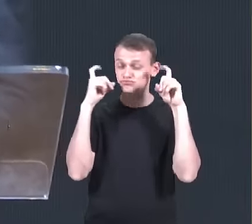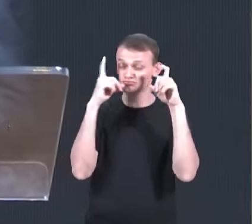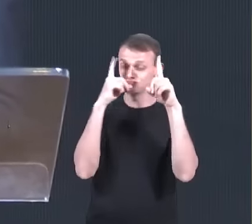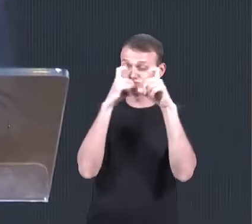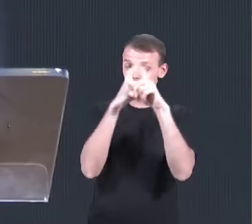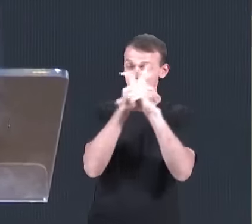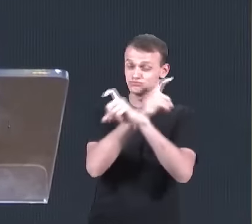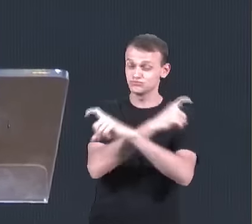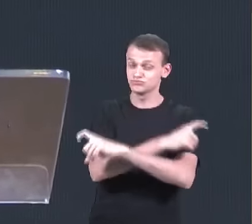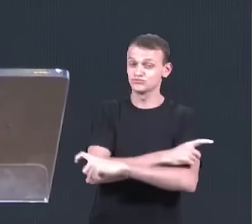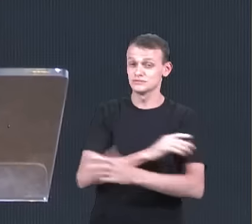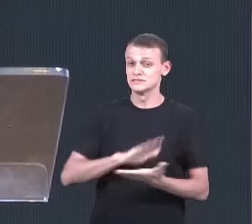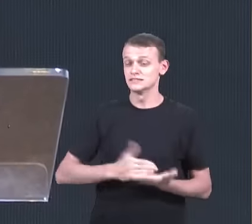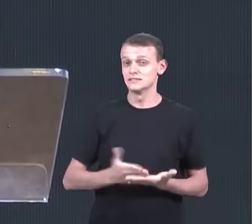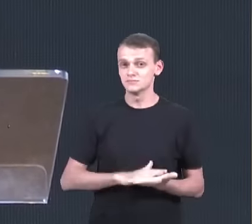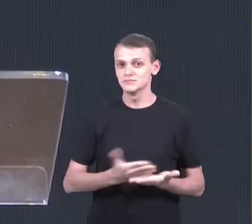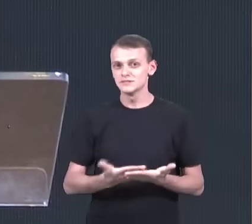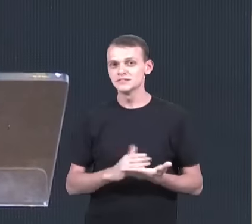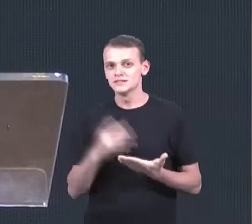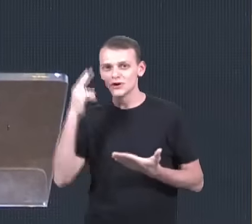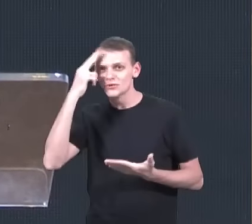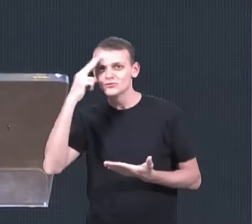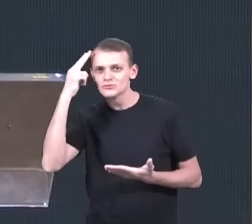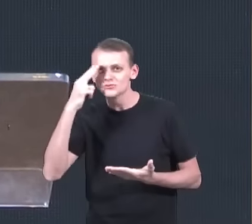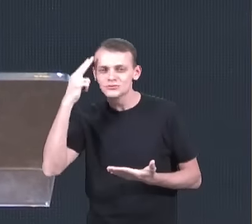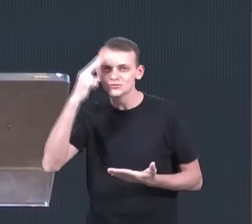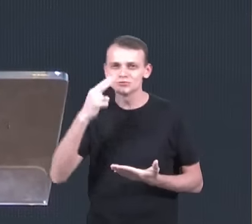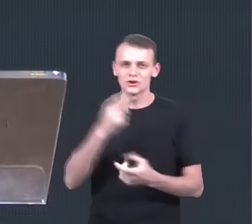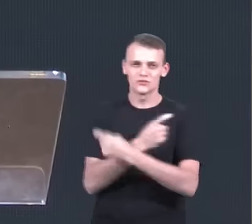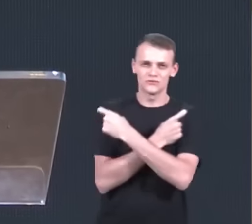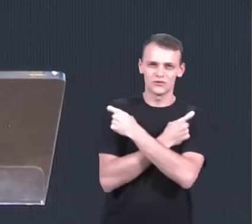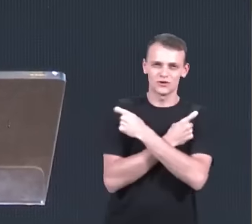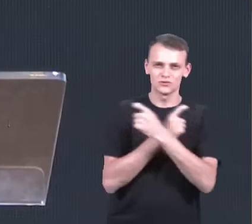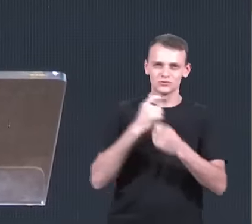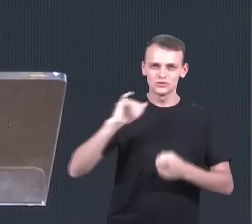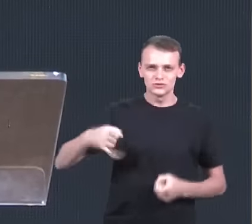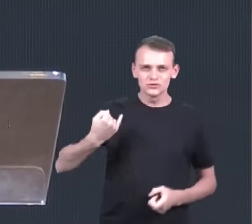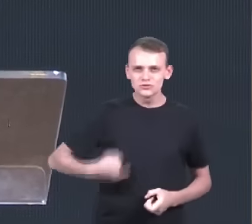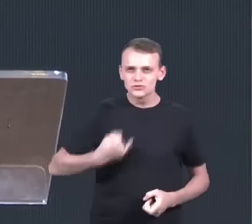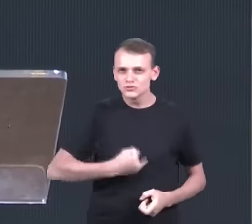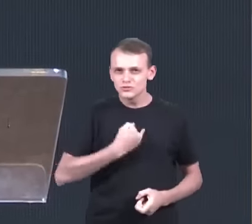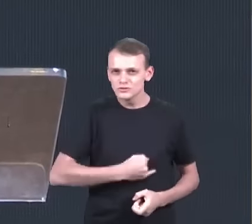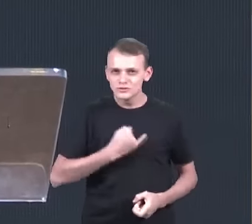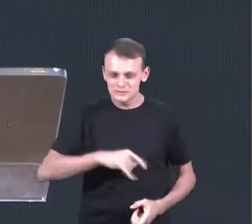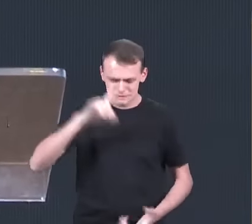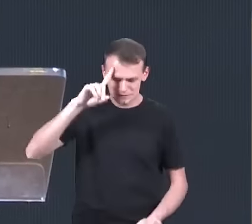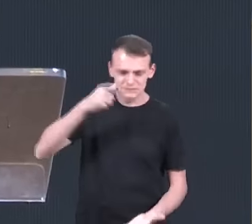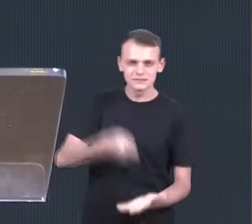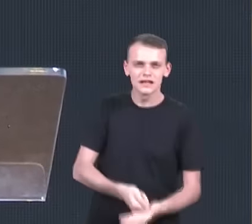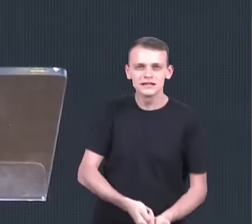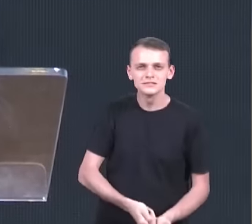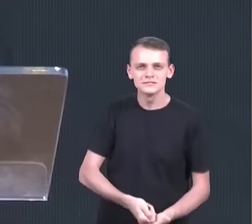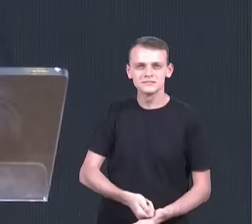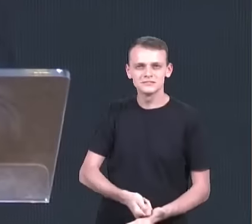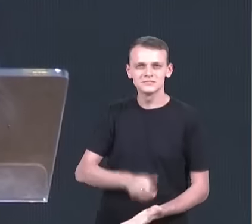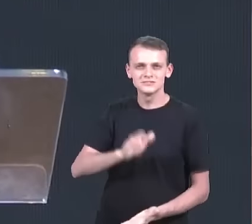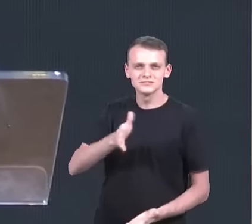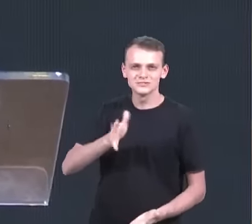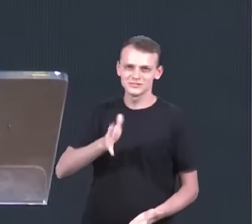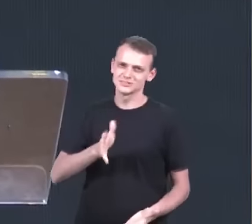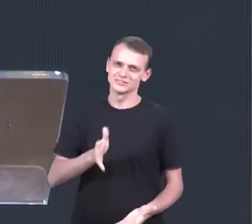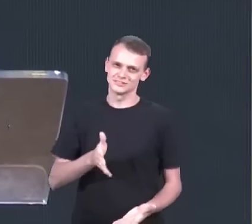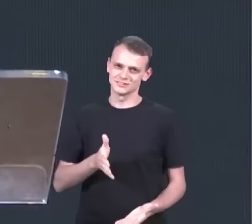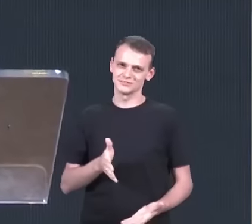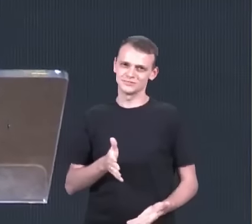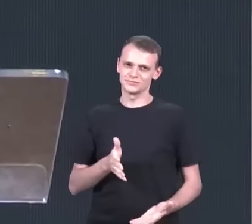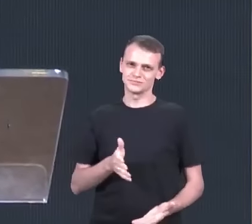Ao interpretar o sonho de Faraó, José tinha uma influência decisiva sobre Faraó. Ao